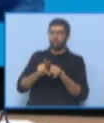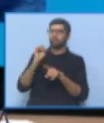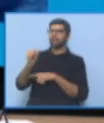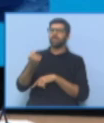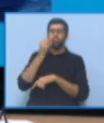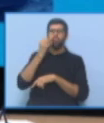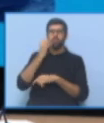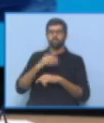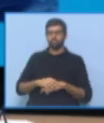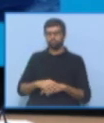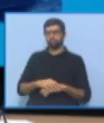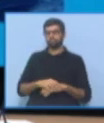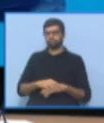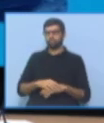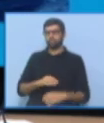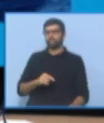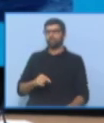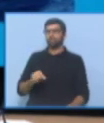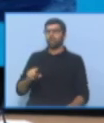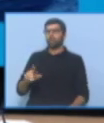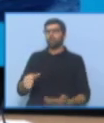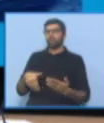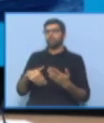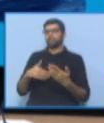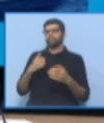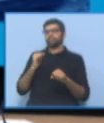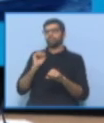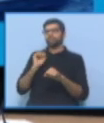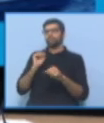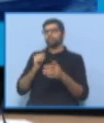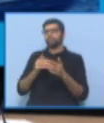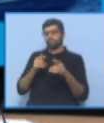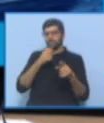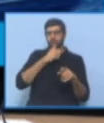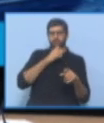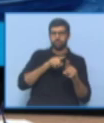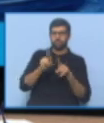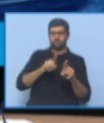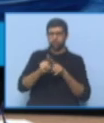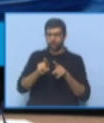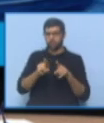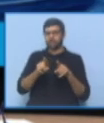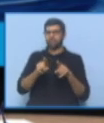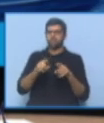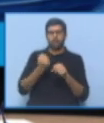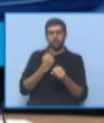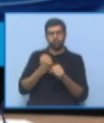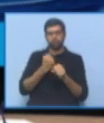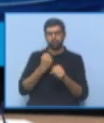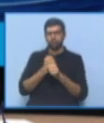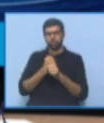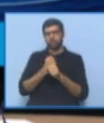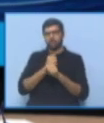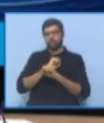que, de alguma maneira, impede que os decisores políticos tenham ações mais